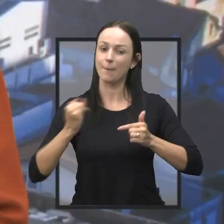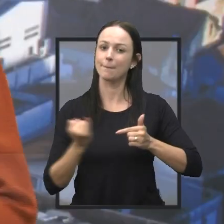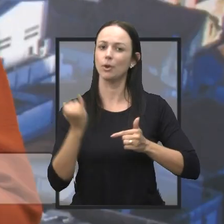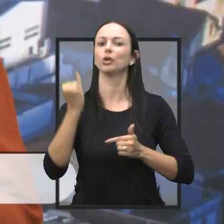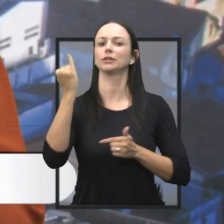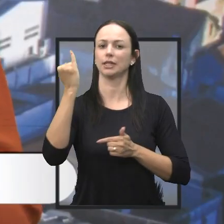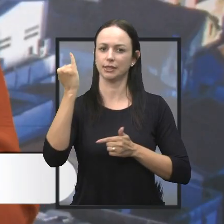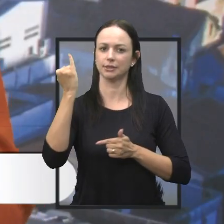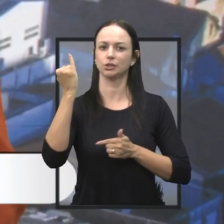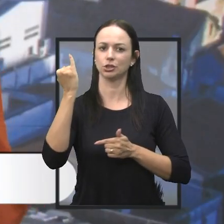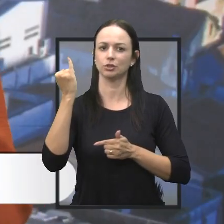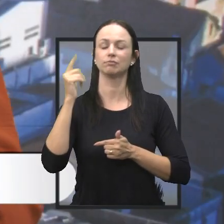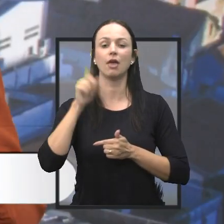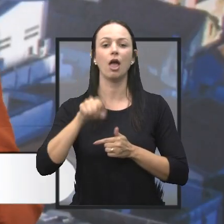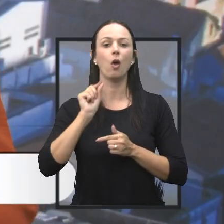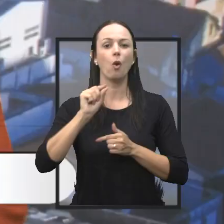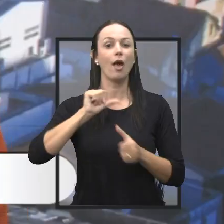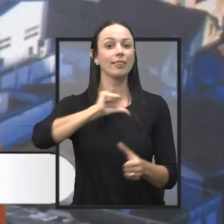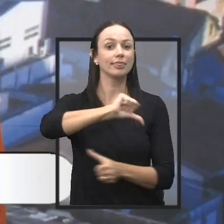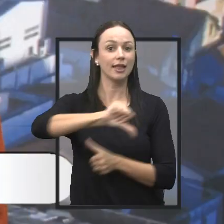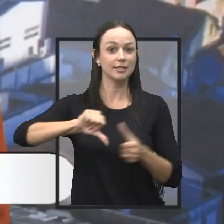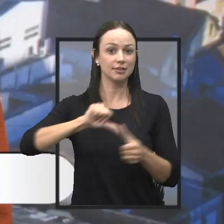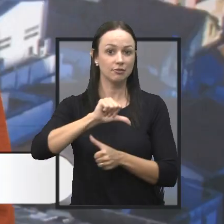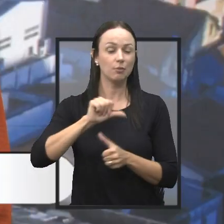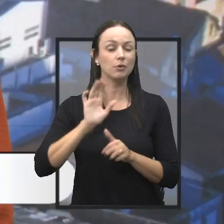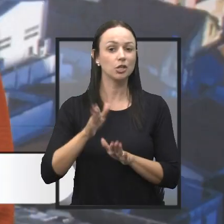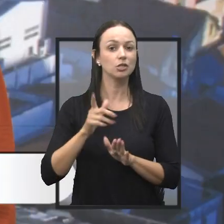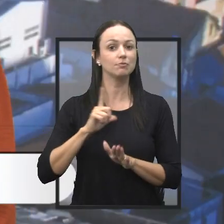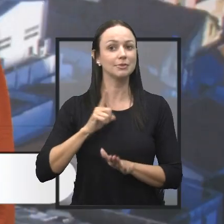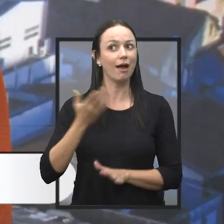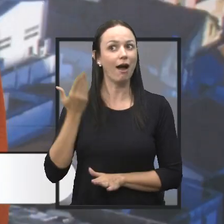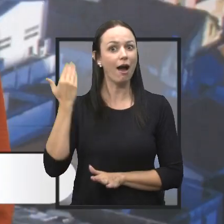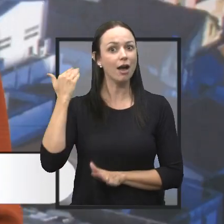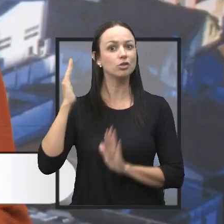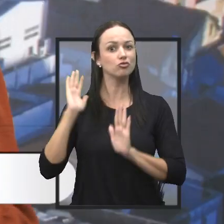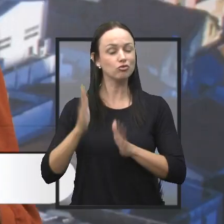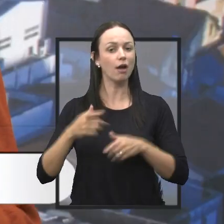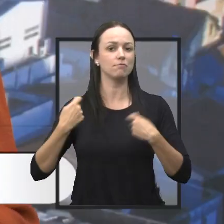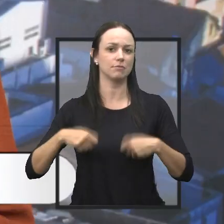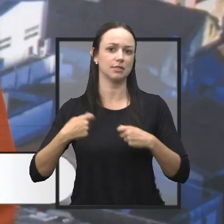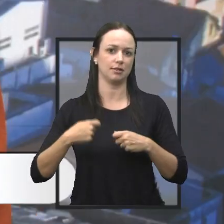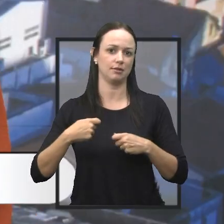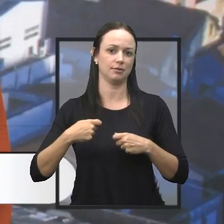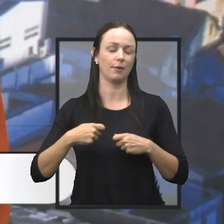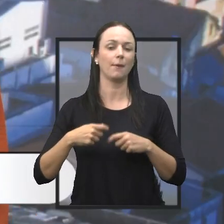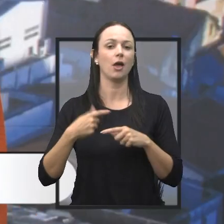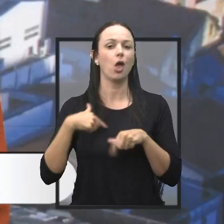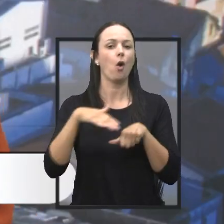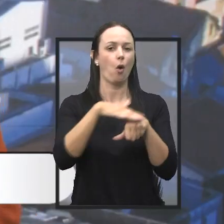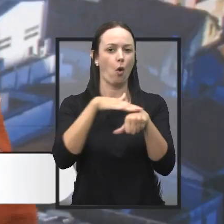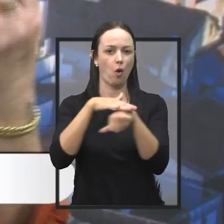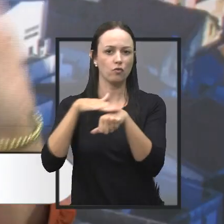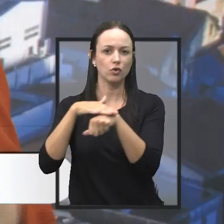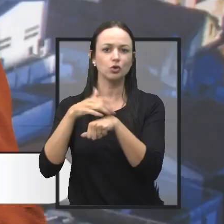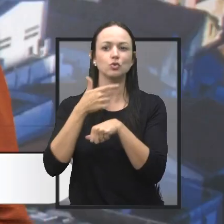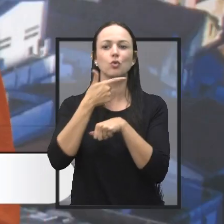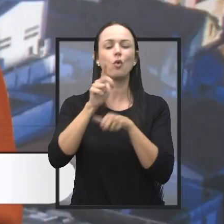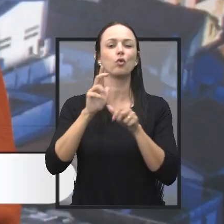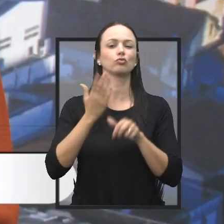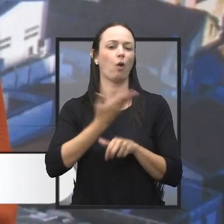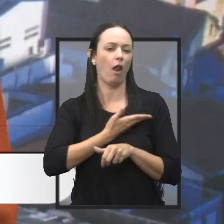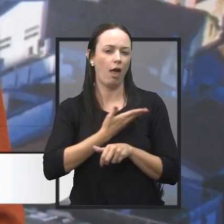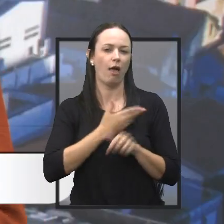que, enfim, é uma transformação que já deveria ter acontecido. Eu tenho conversado com alguns colegas em algumas câmaras da